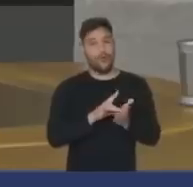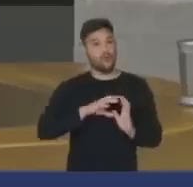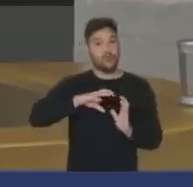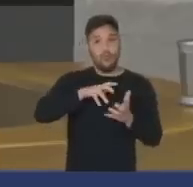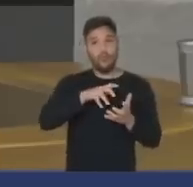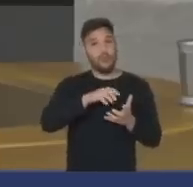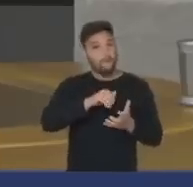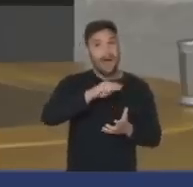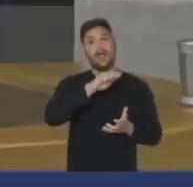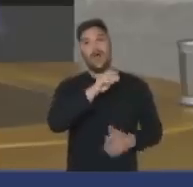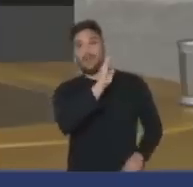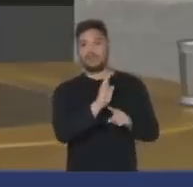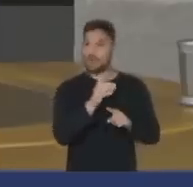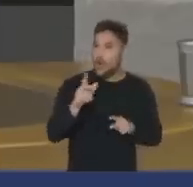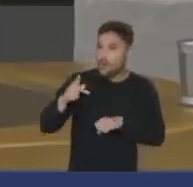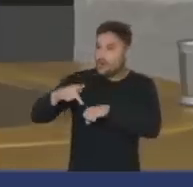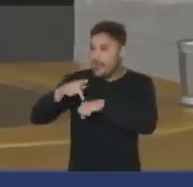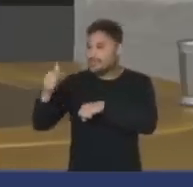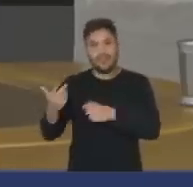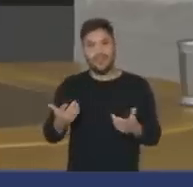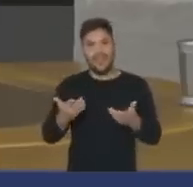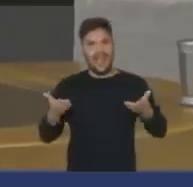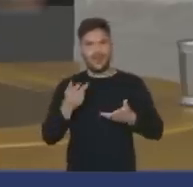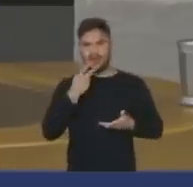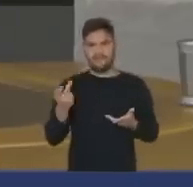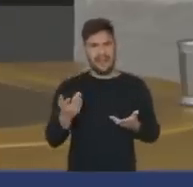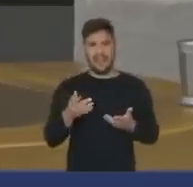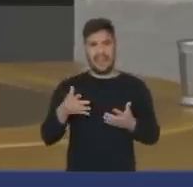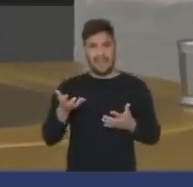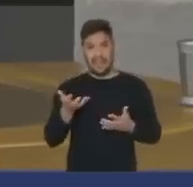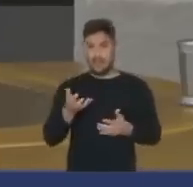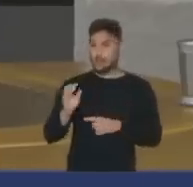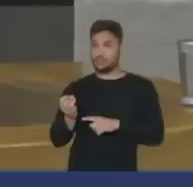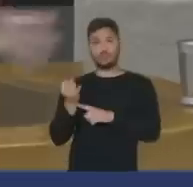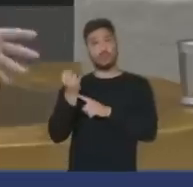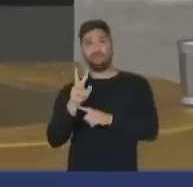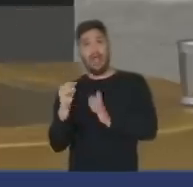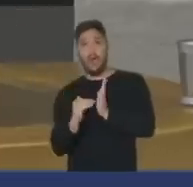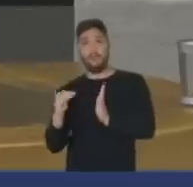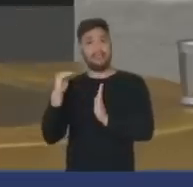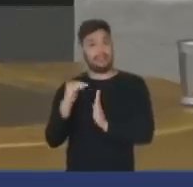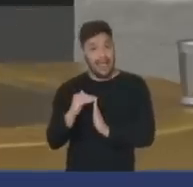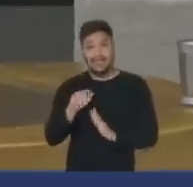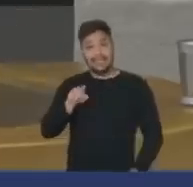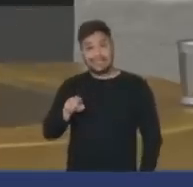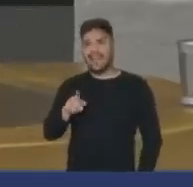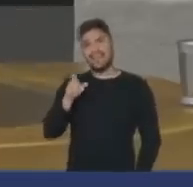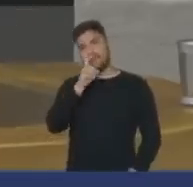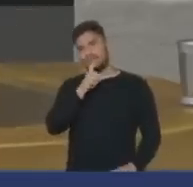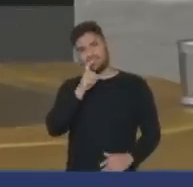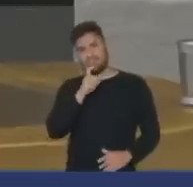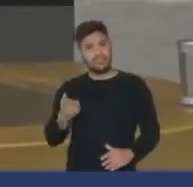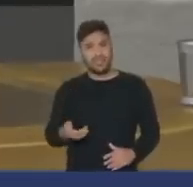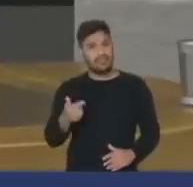que tenha taxa de juros real maior que o Brasil. Aí vem com essa confusão de dizer que a taxa de juros vai aumentar. Isso é outra conversa